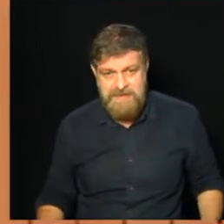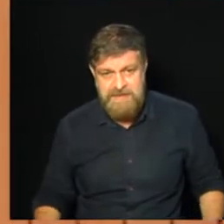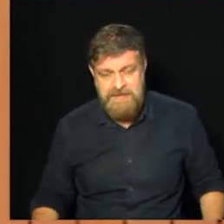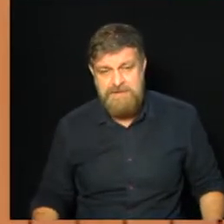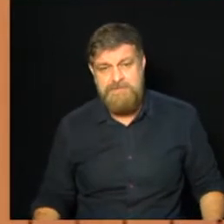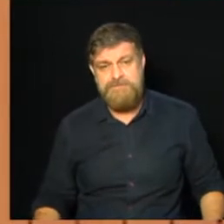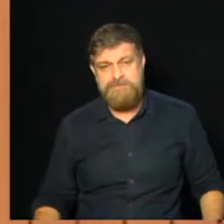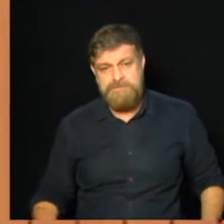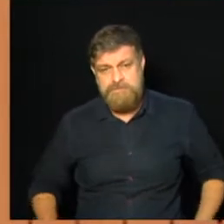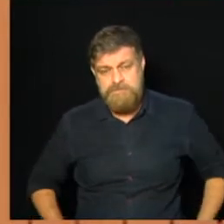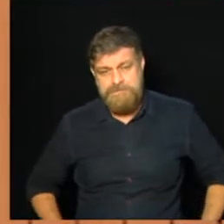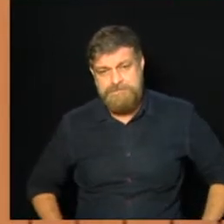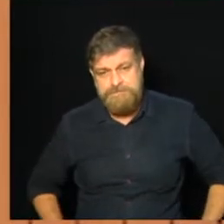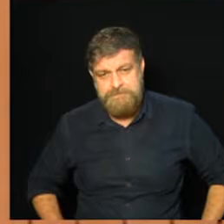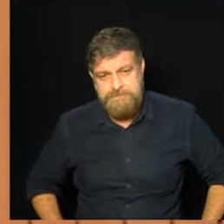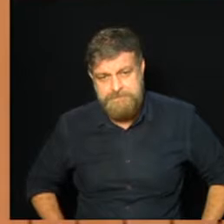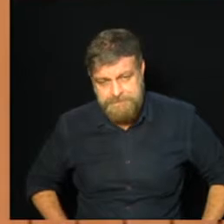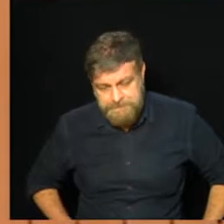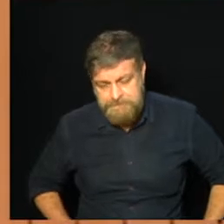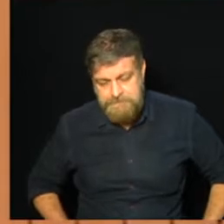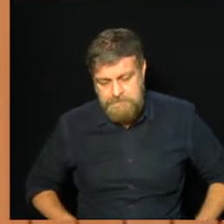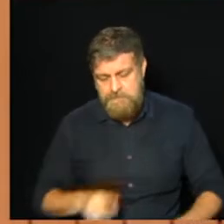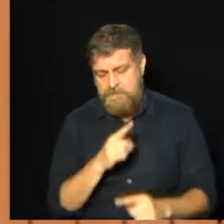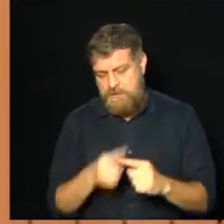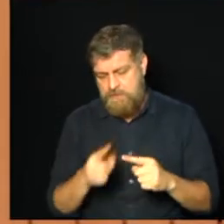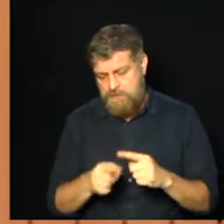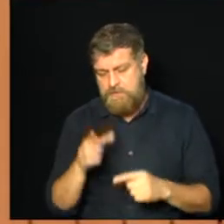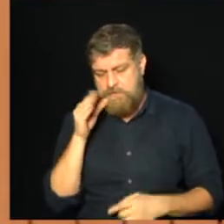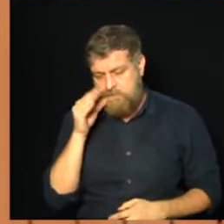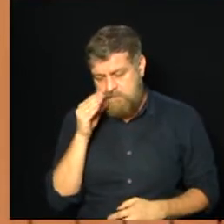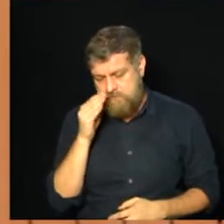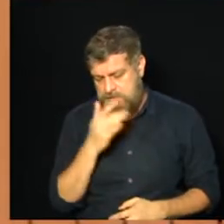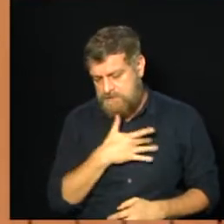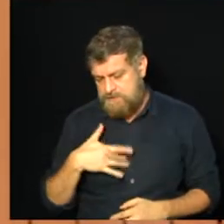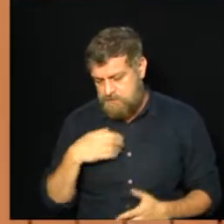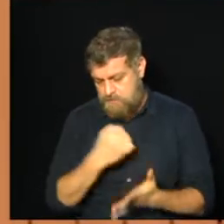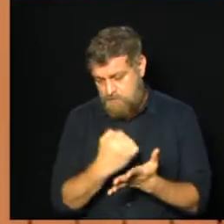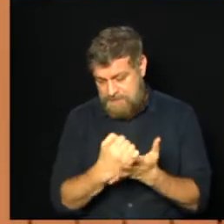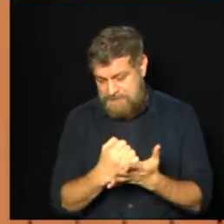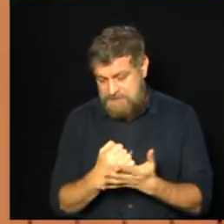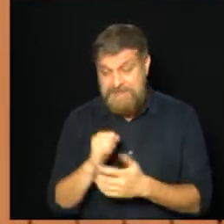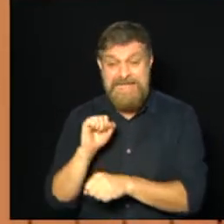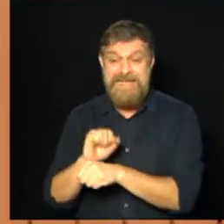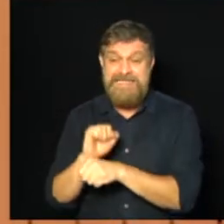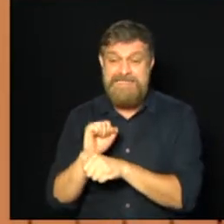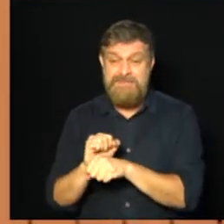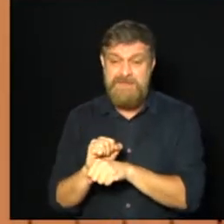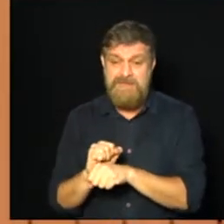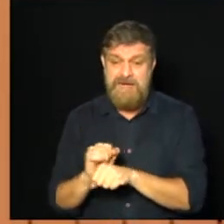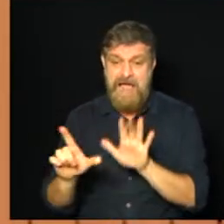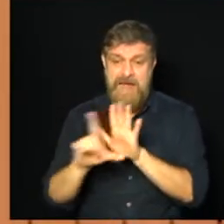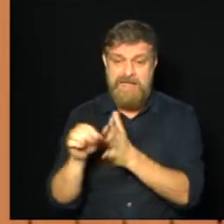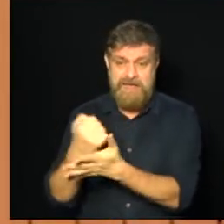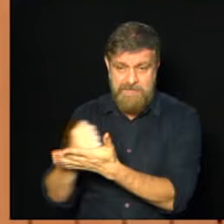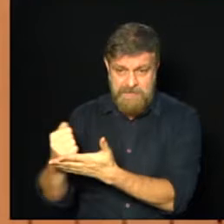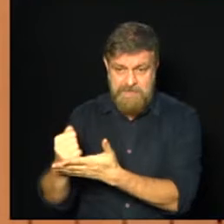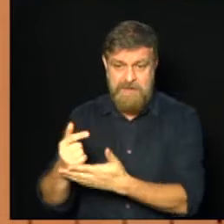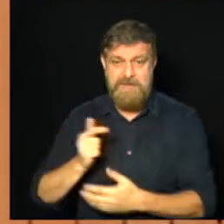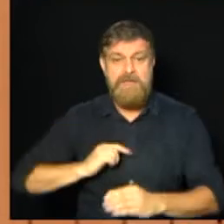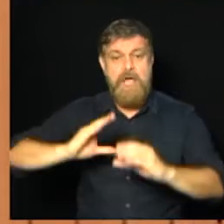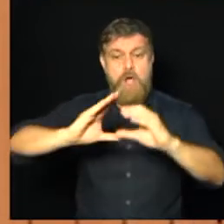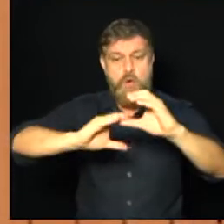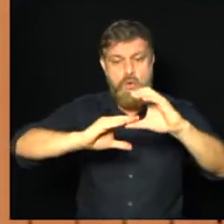da lei federal do impedimento e que a gente tenha contratação via